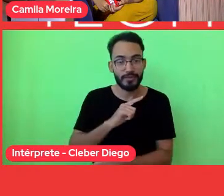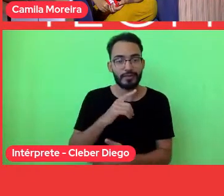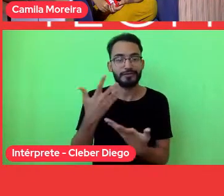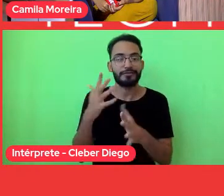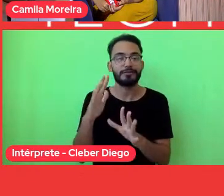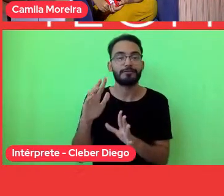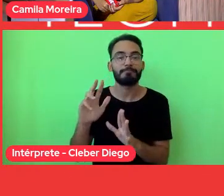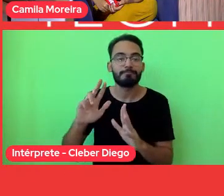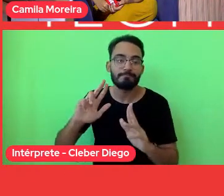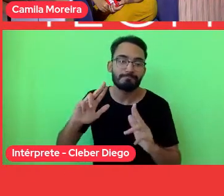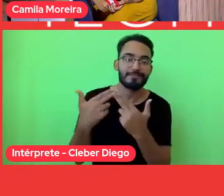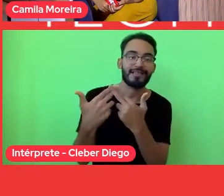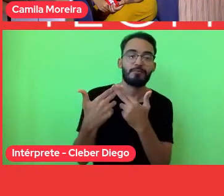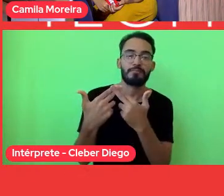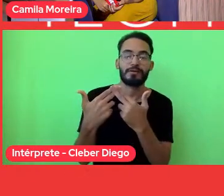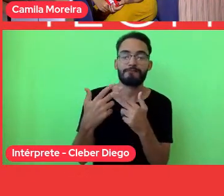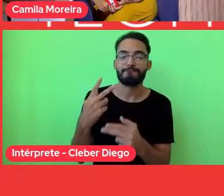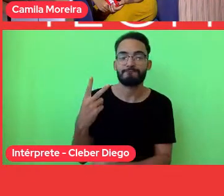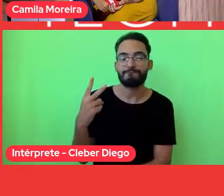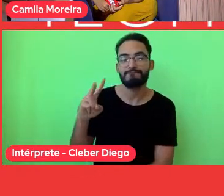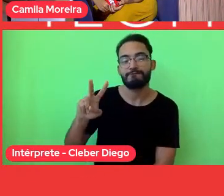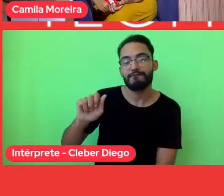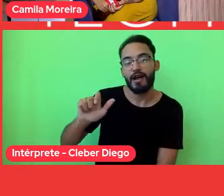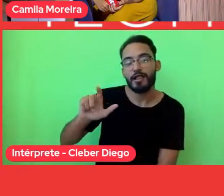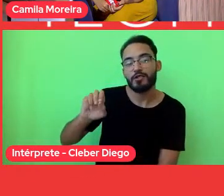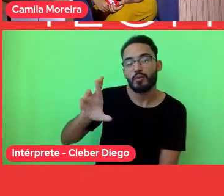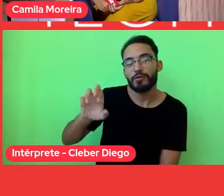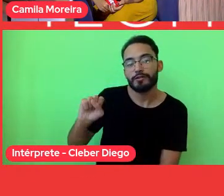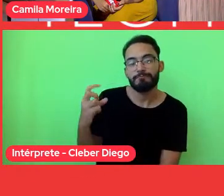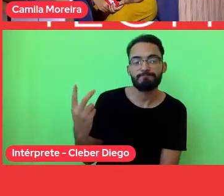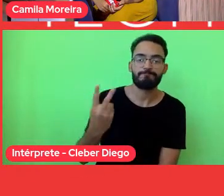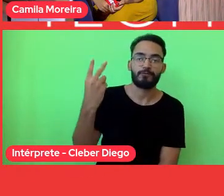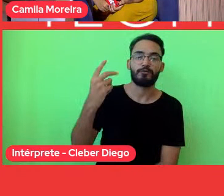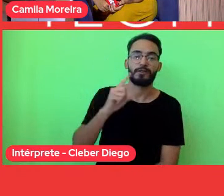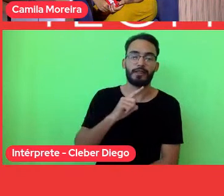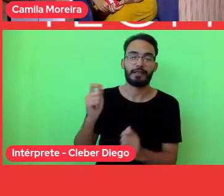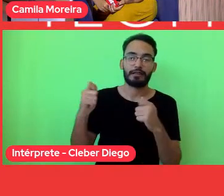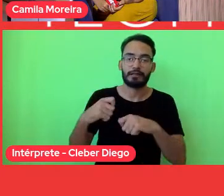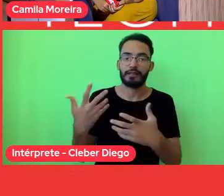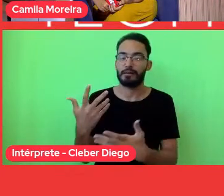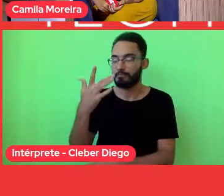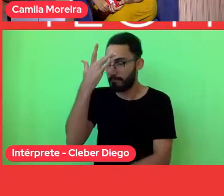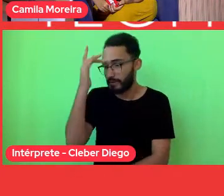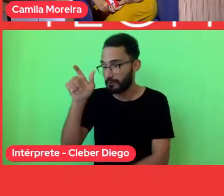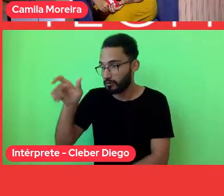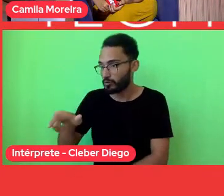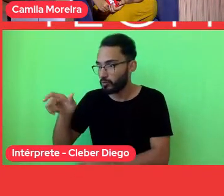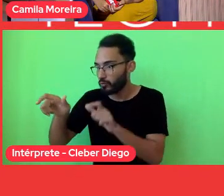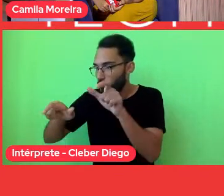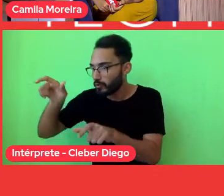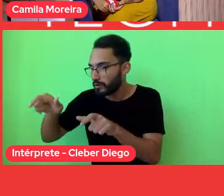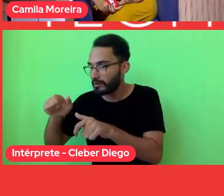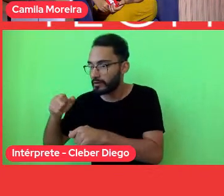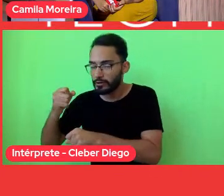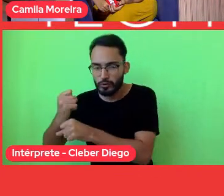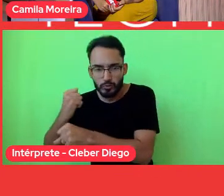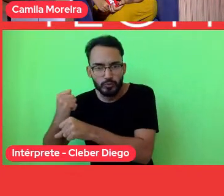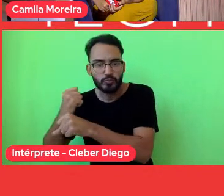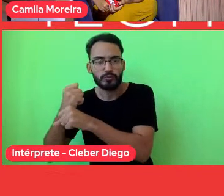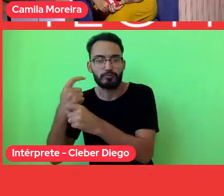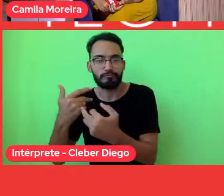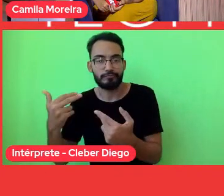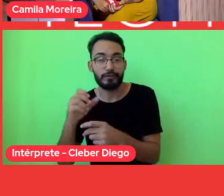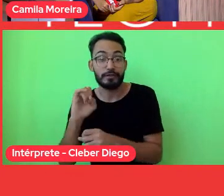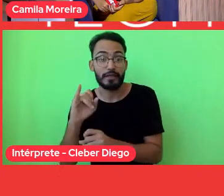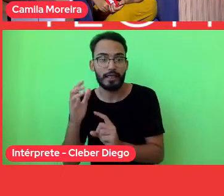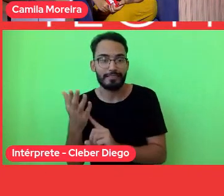ali dos valores, de tudo que a gente, né, que as pessoas que constroem ela acreditam. Quando a gente tem uma tecnologia